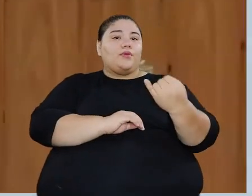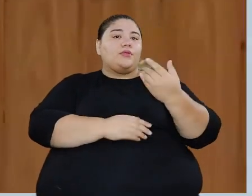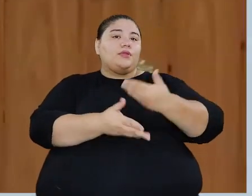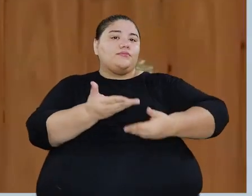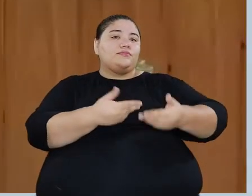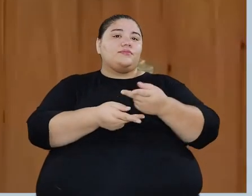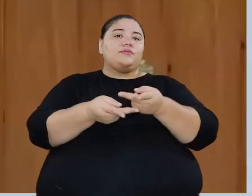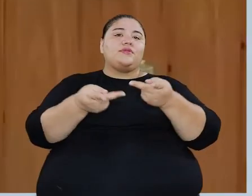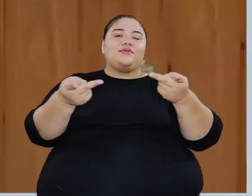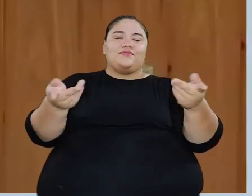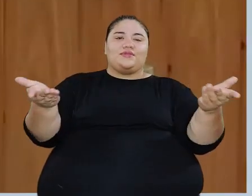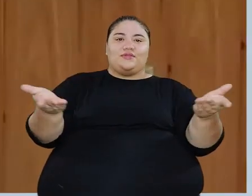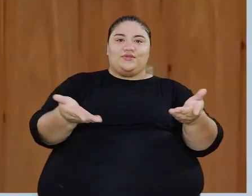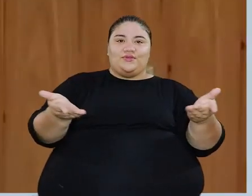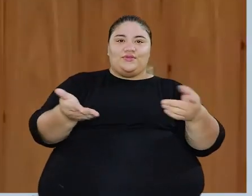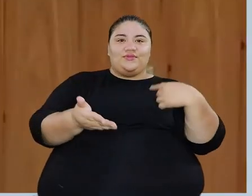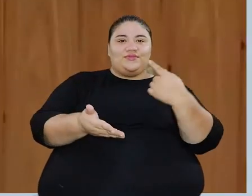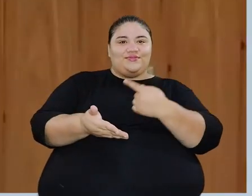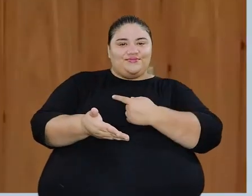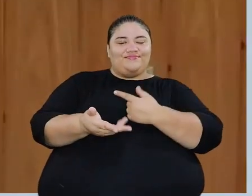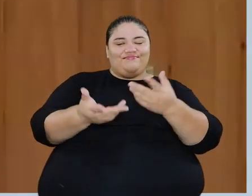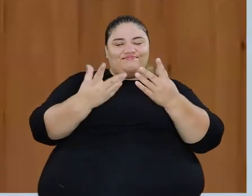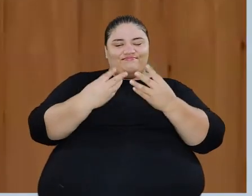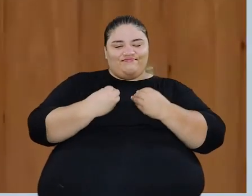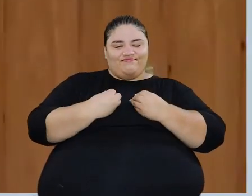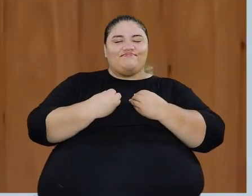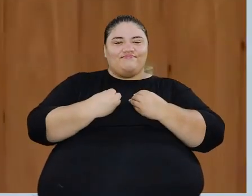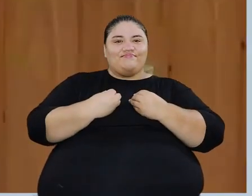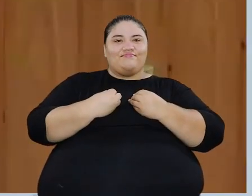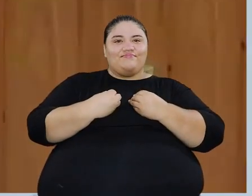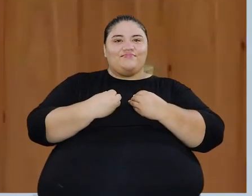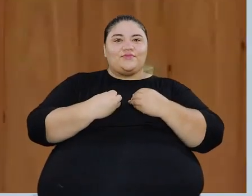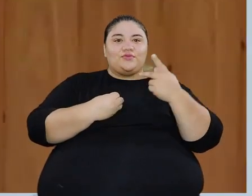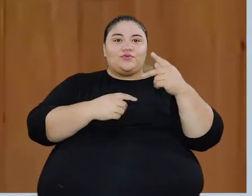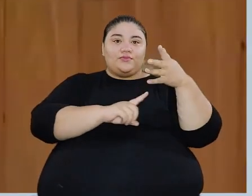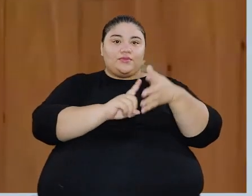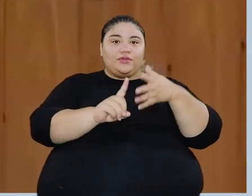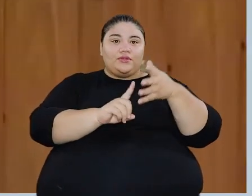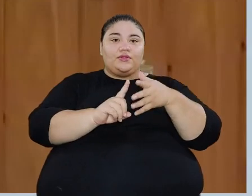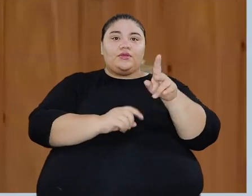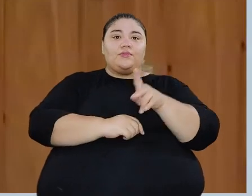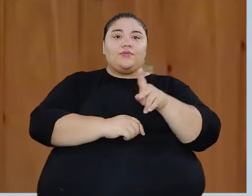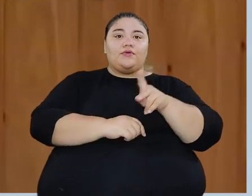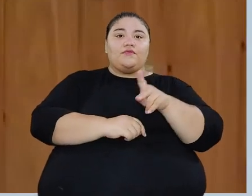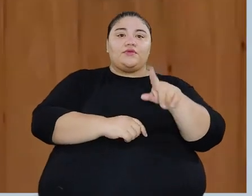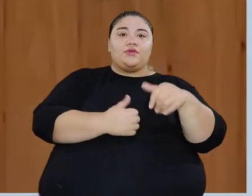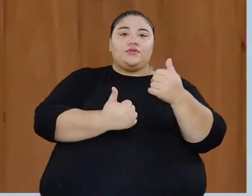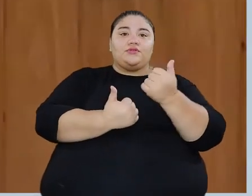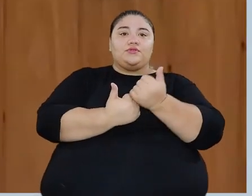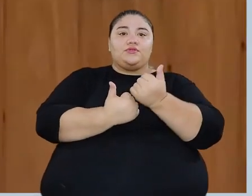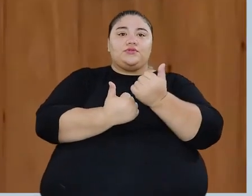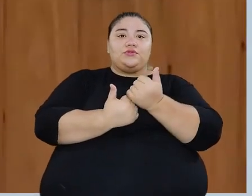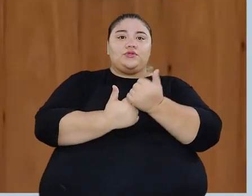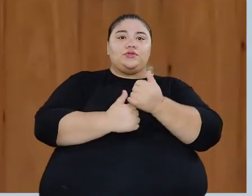da visita dele aqui para nos brindar com a sua palestra. O professor Heleno Taveira Torres é professor titular de